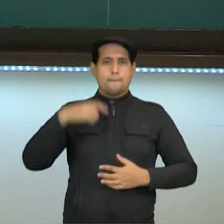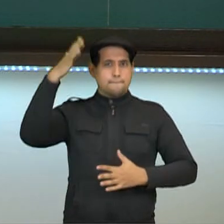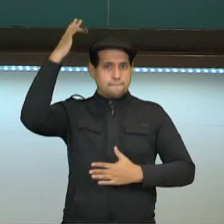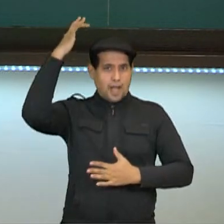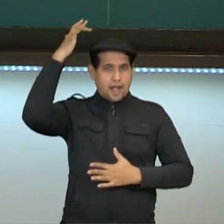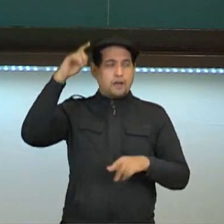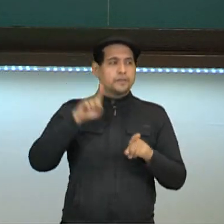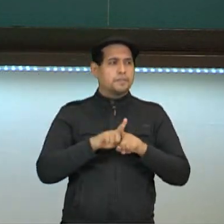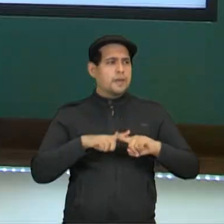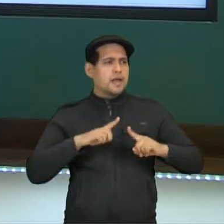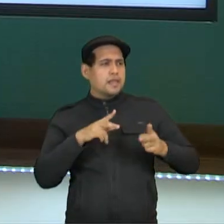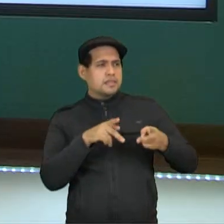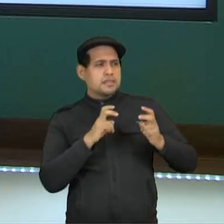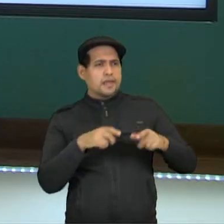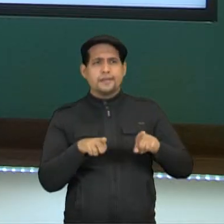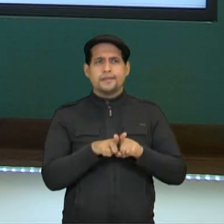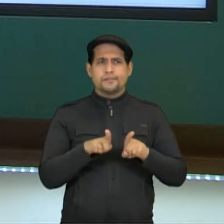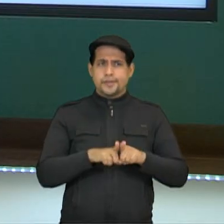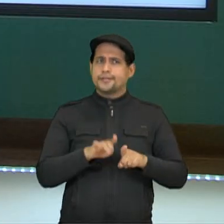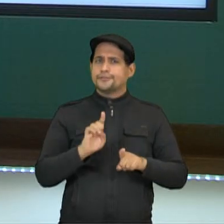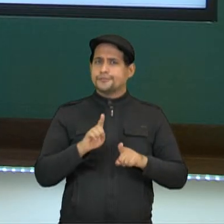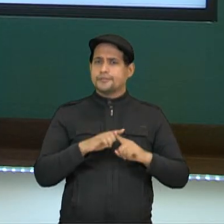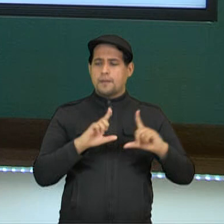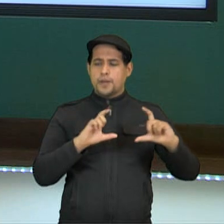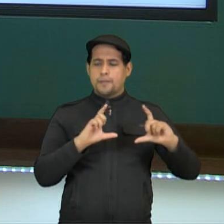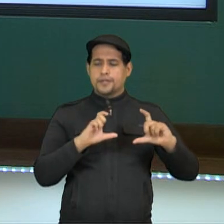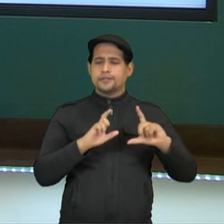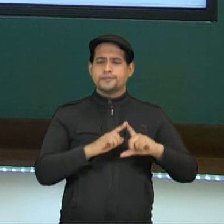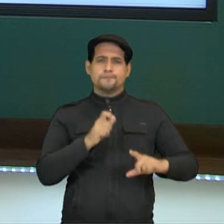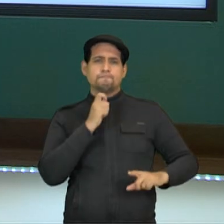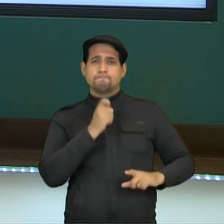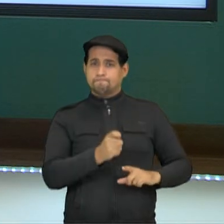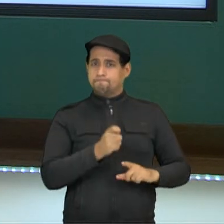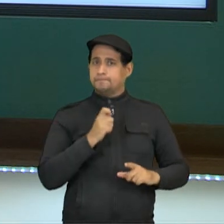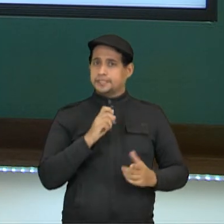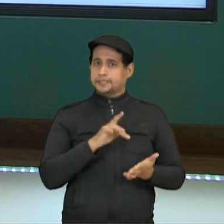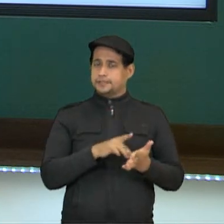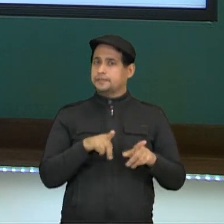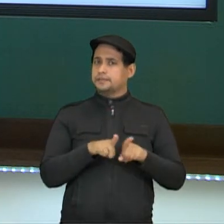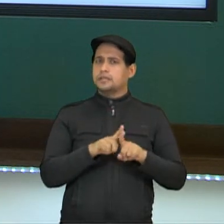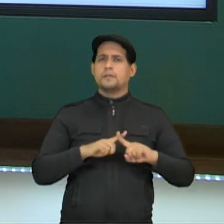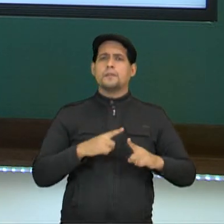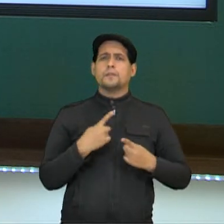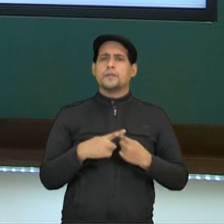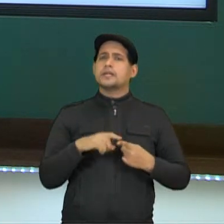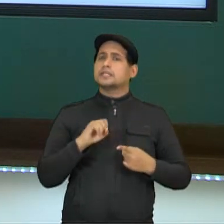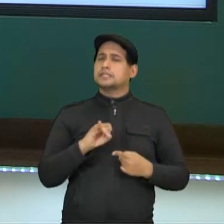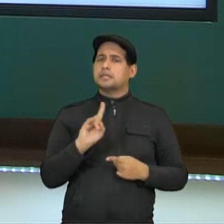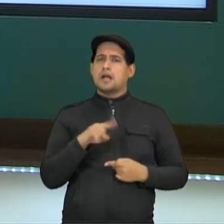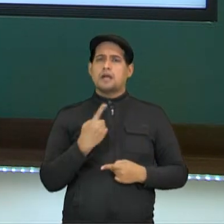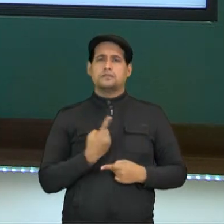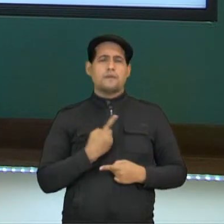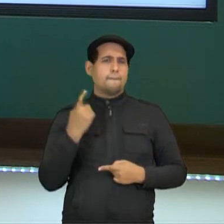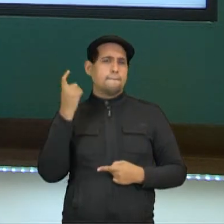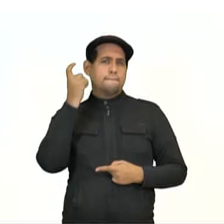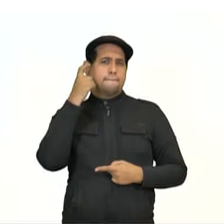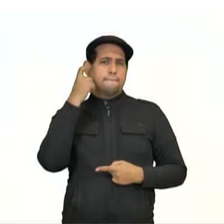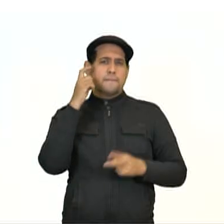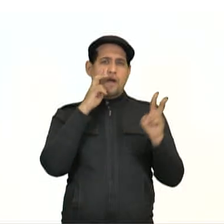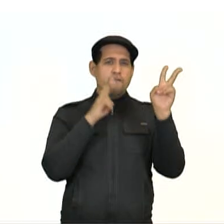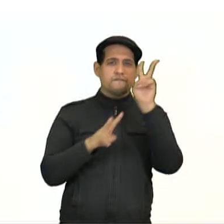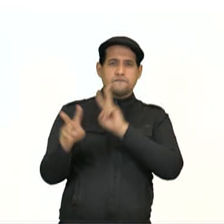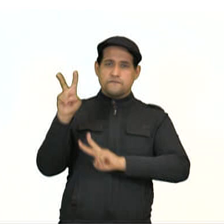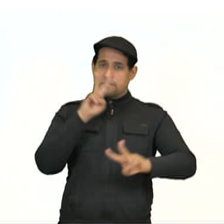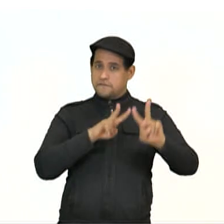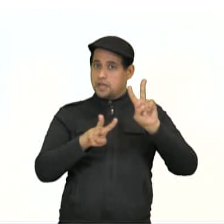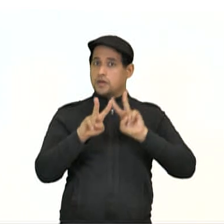gente tem uma imagem de Darwin representando uma crítica a essa afirmação. Porque se for para a gente pensar na visão